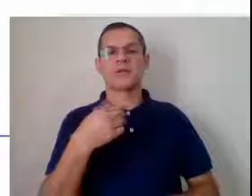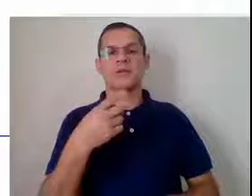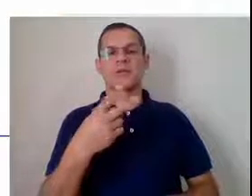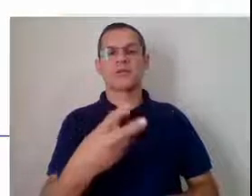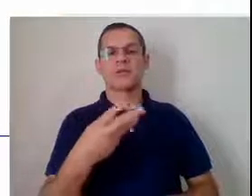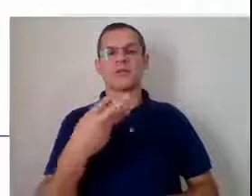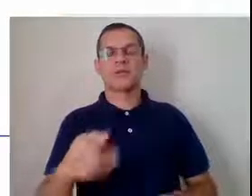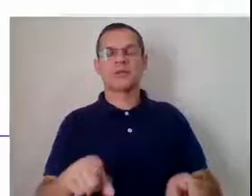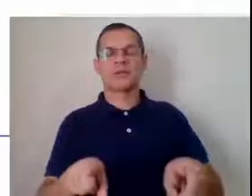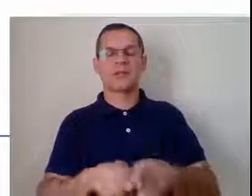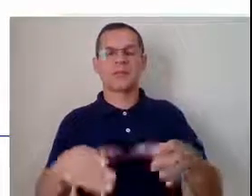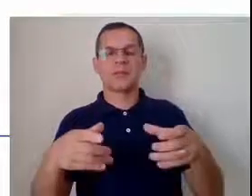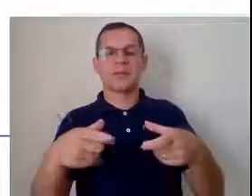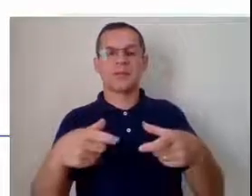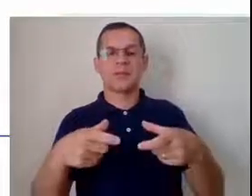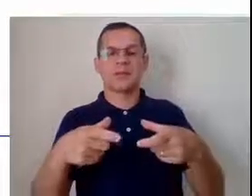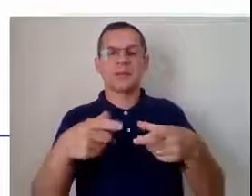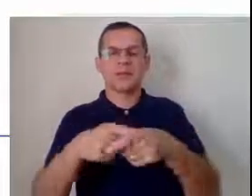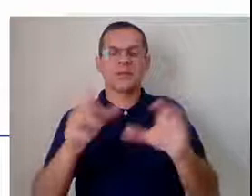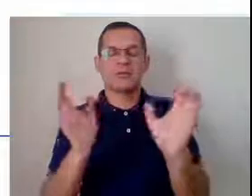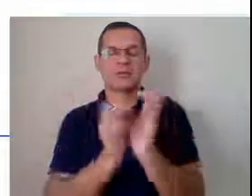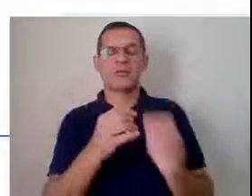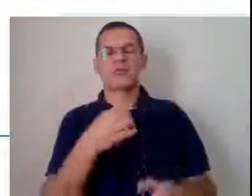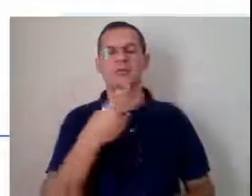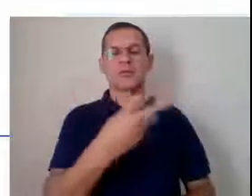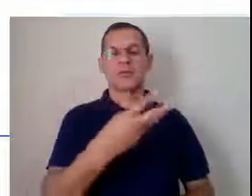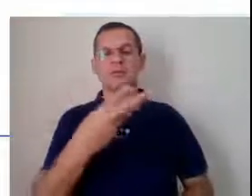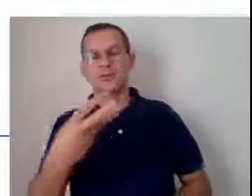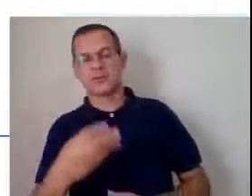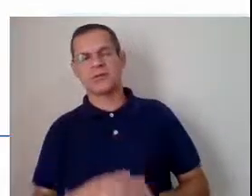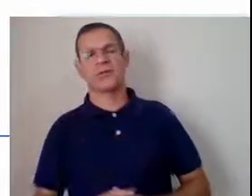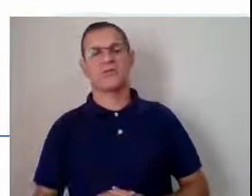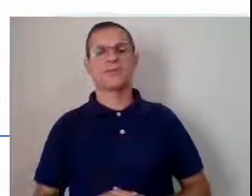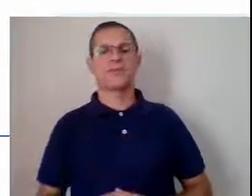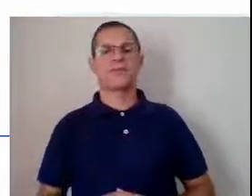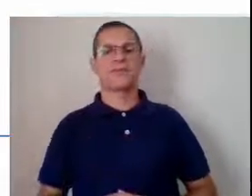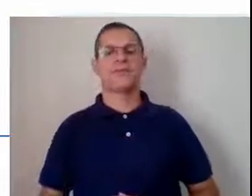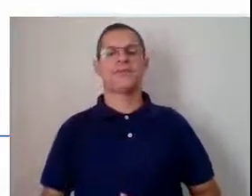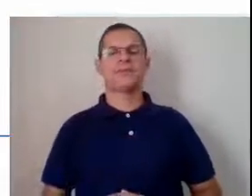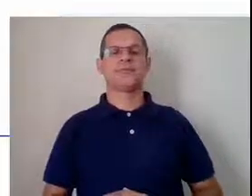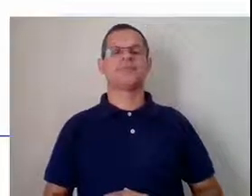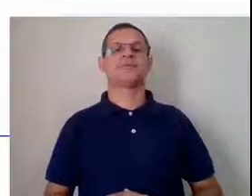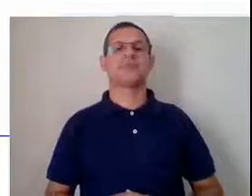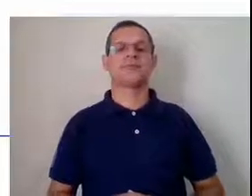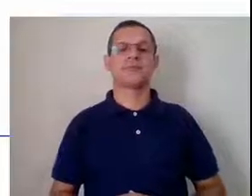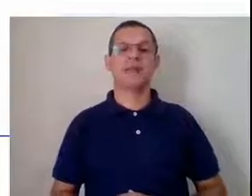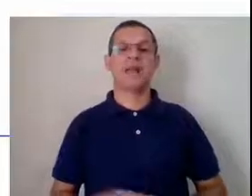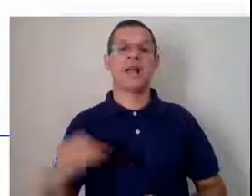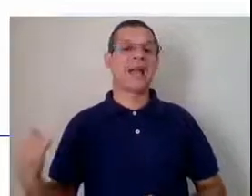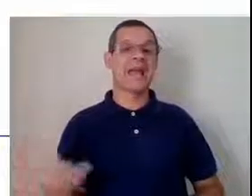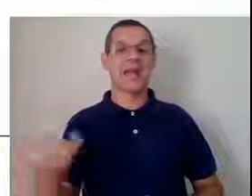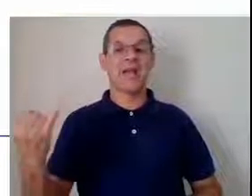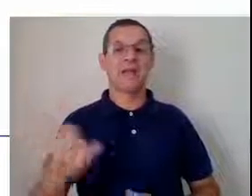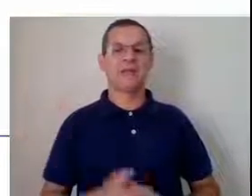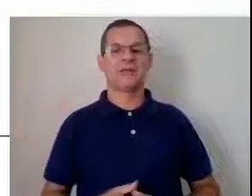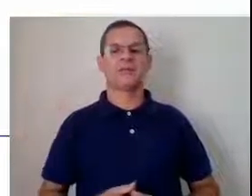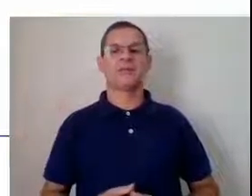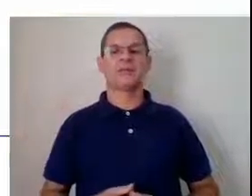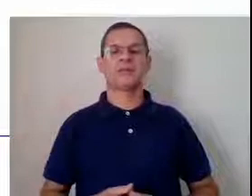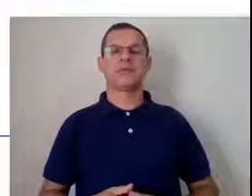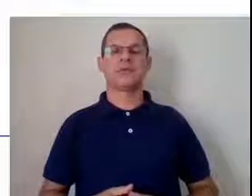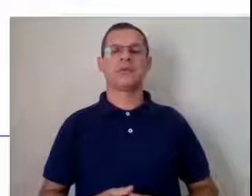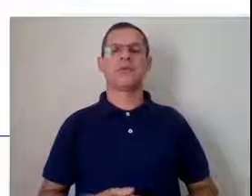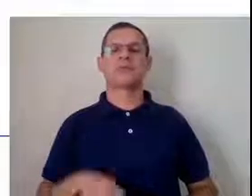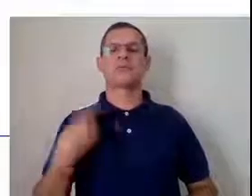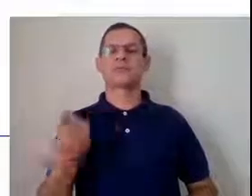e o subconjunto 1, 2 e 3. Isso é muito importante,